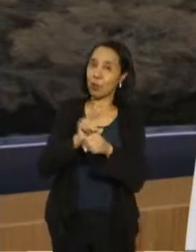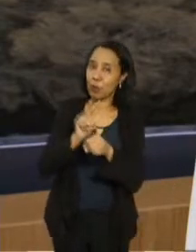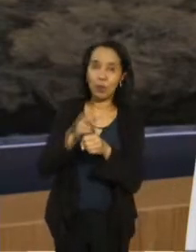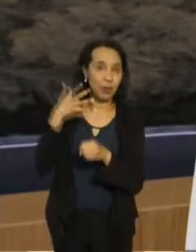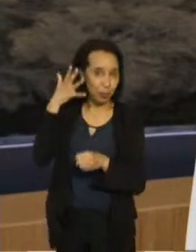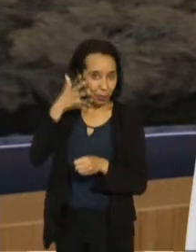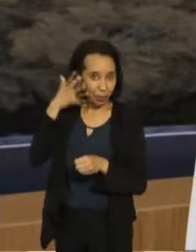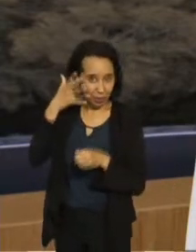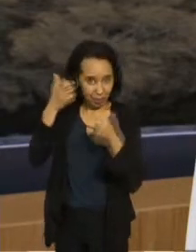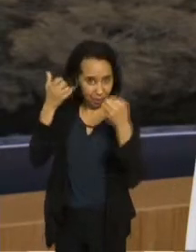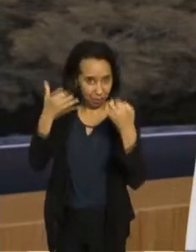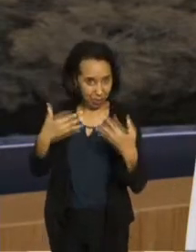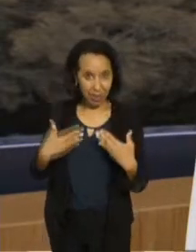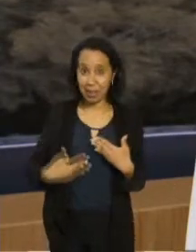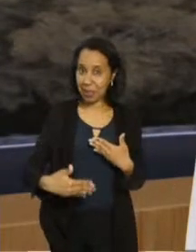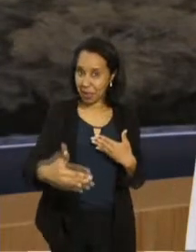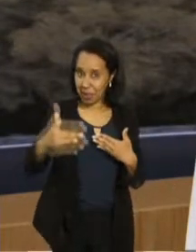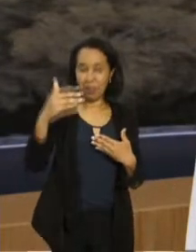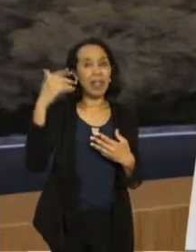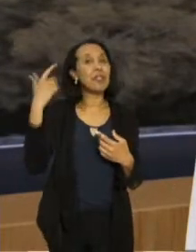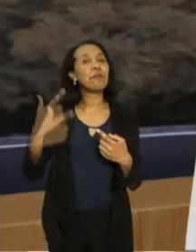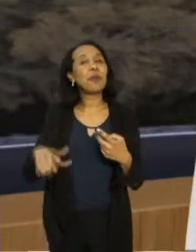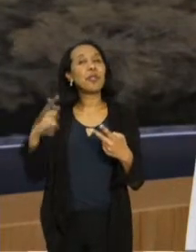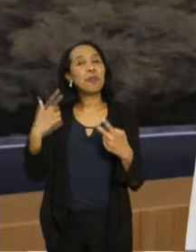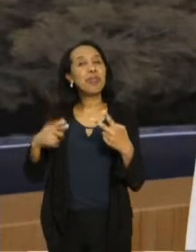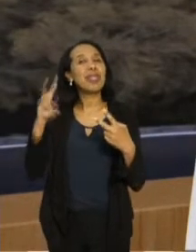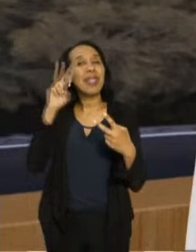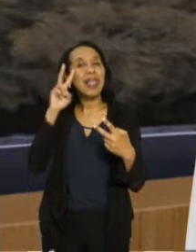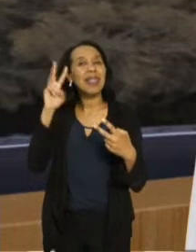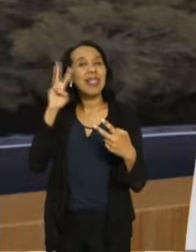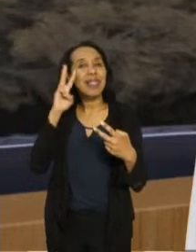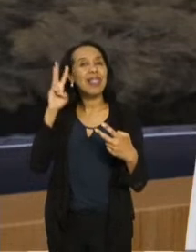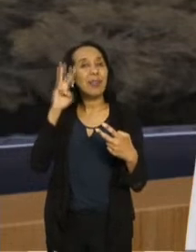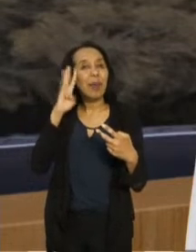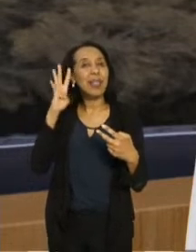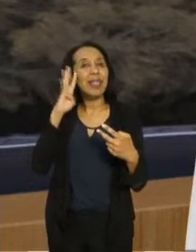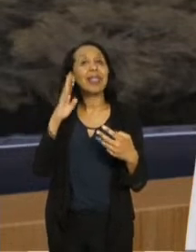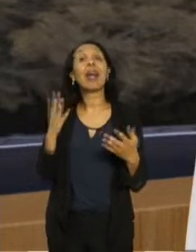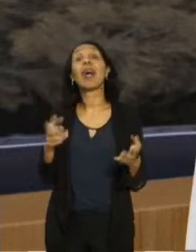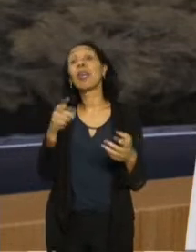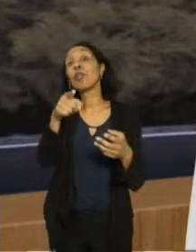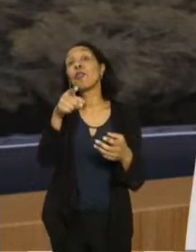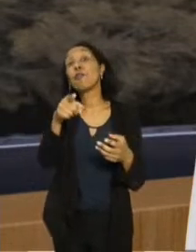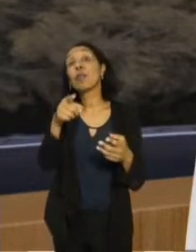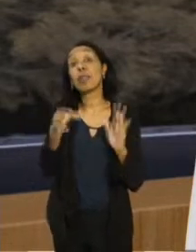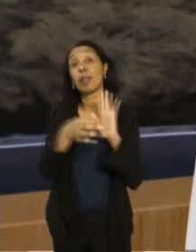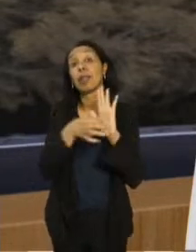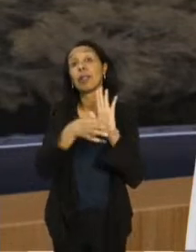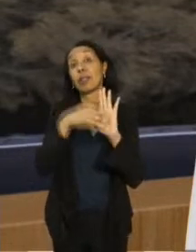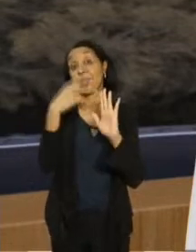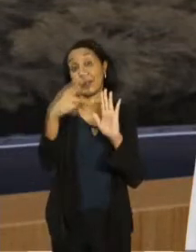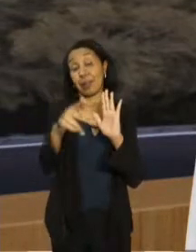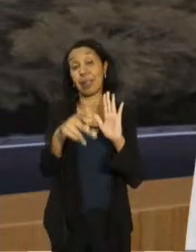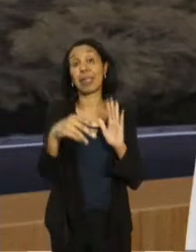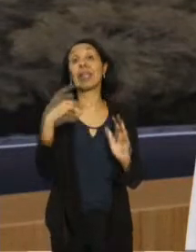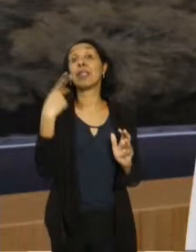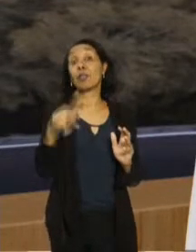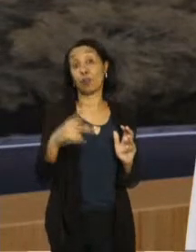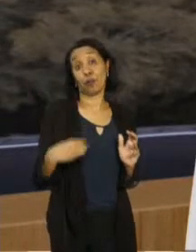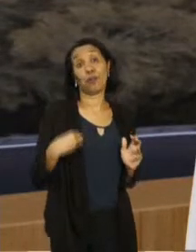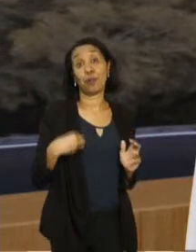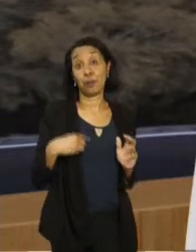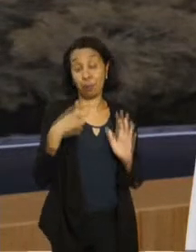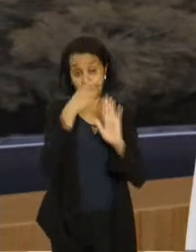vai pavimentar os próximos dias aqui desses painéis. Onde está você? Qual o seu papel individual? Como você